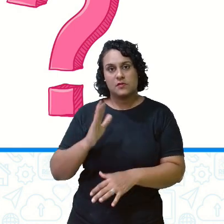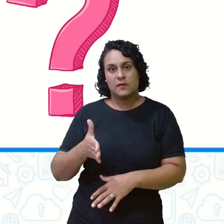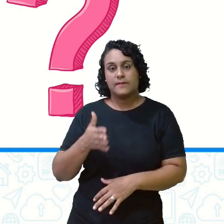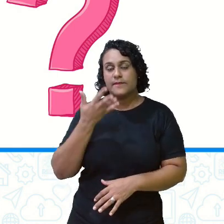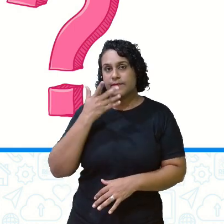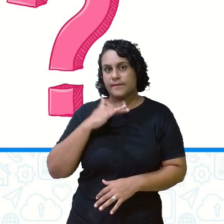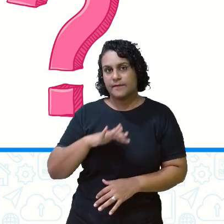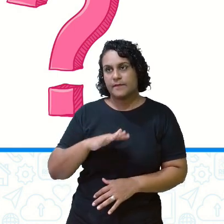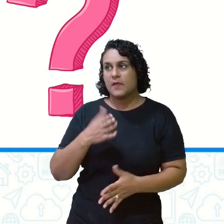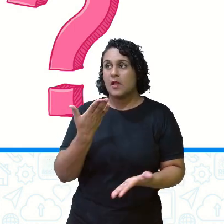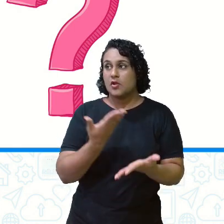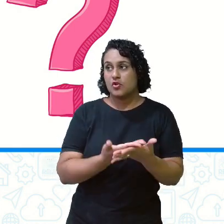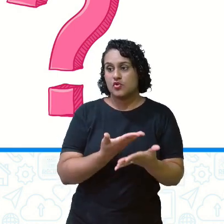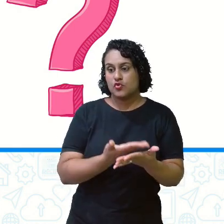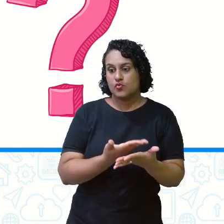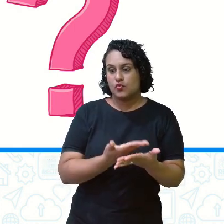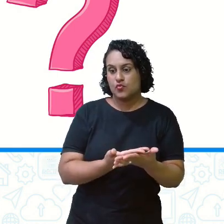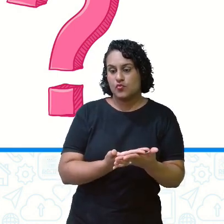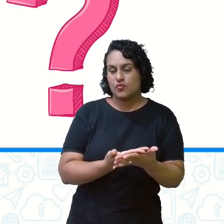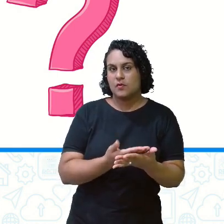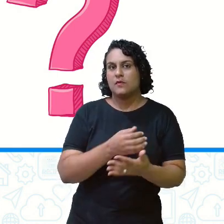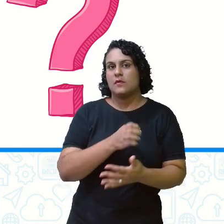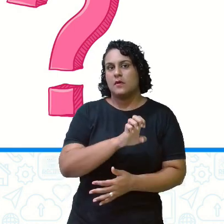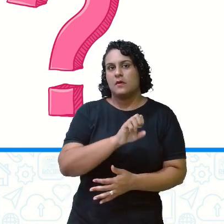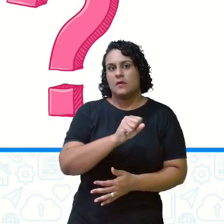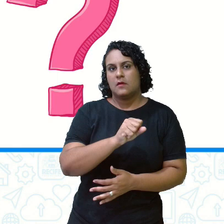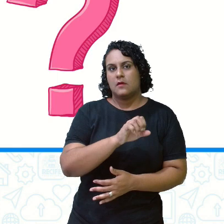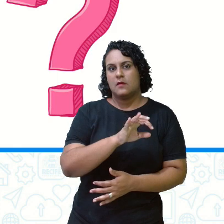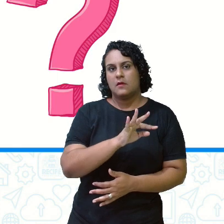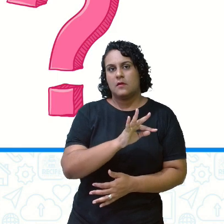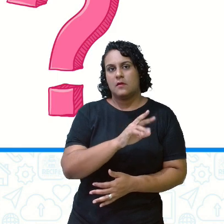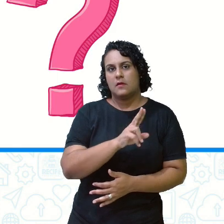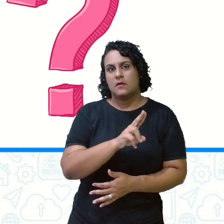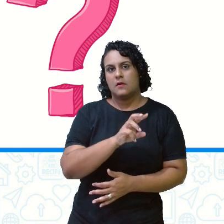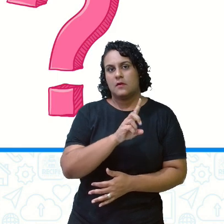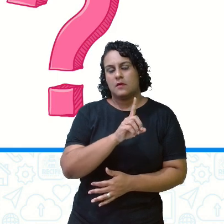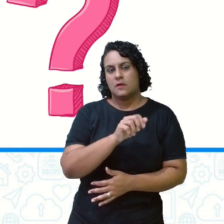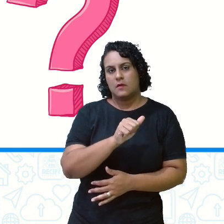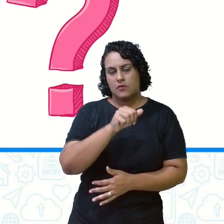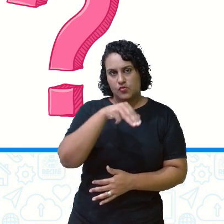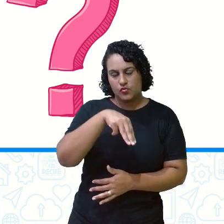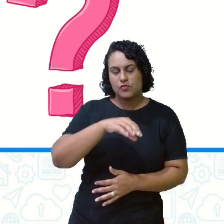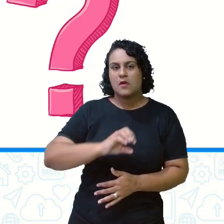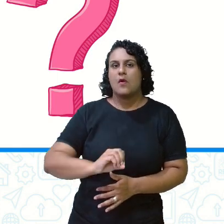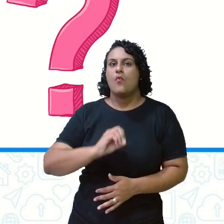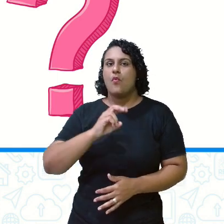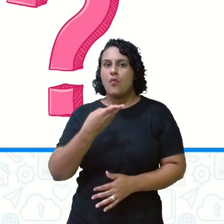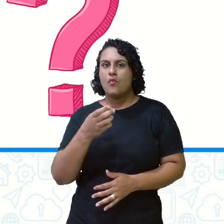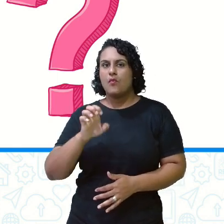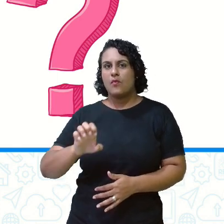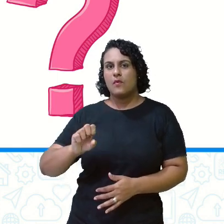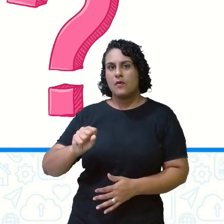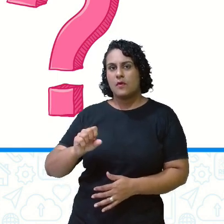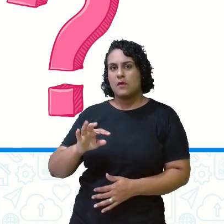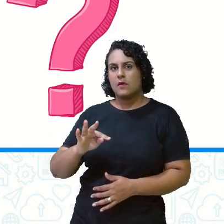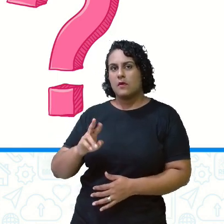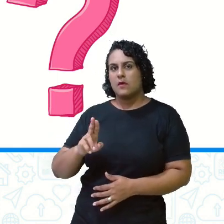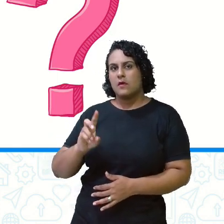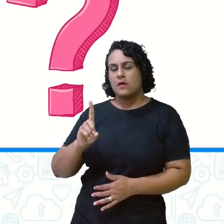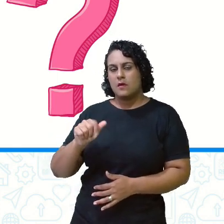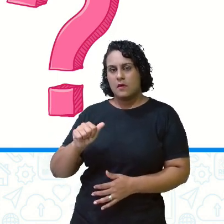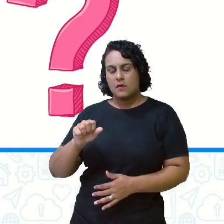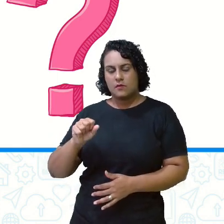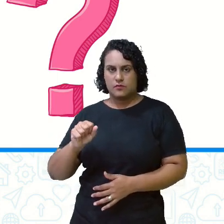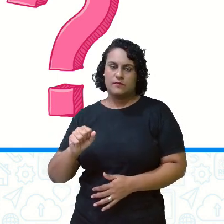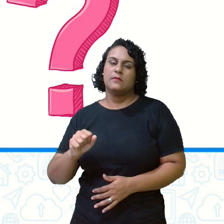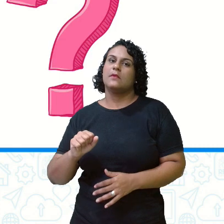aí estudam ou estuda? Observem que eu estou falando das crianças. Tem mais de